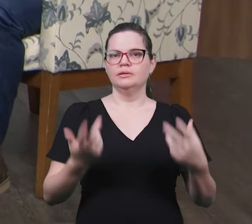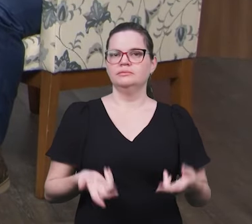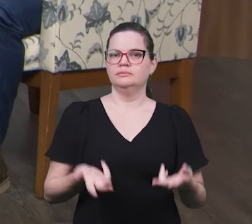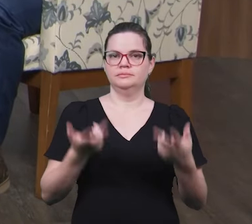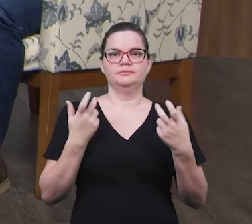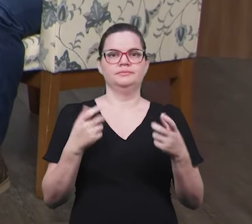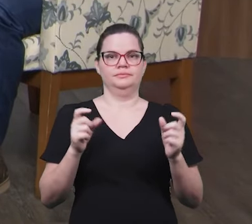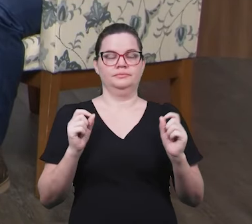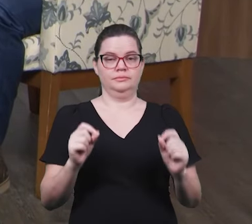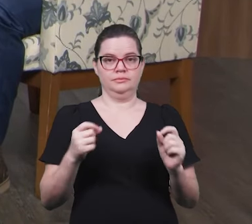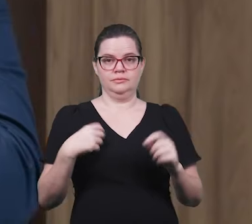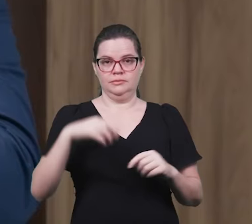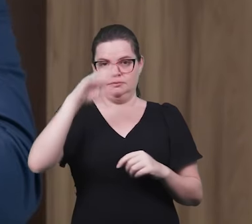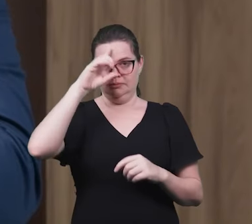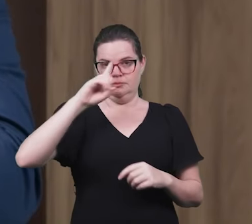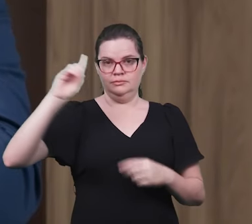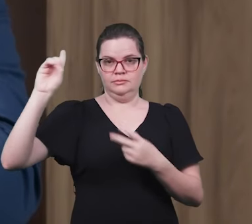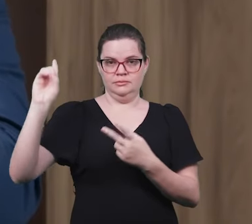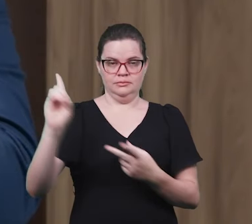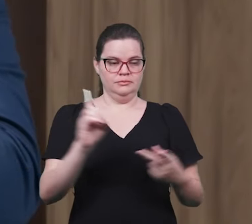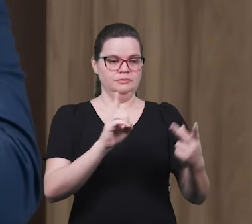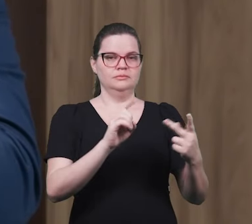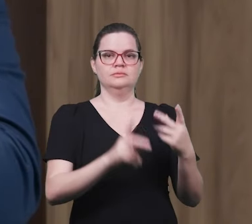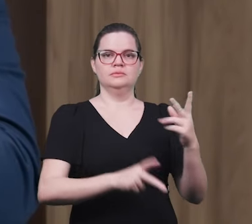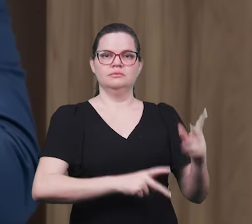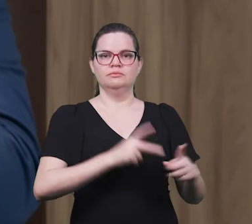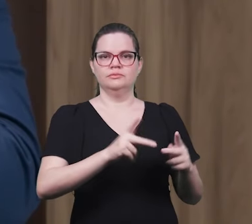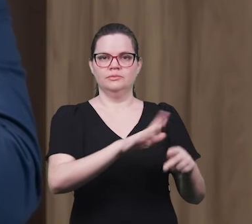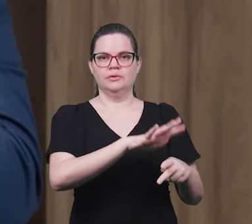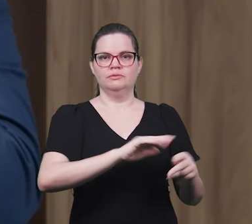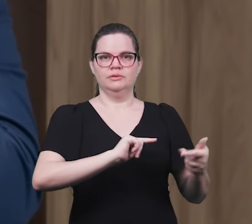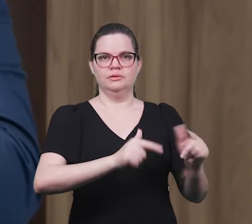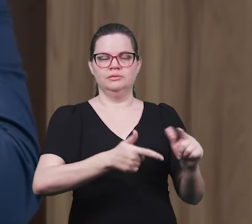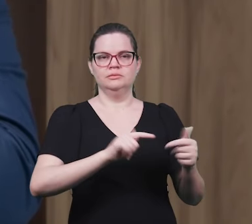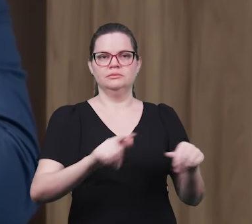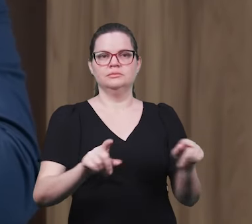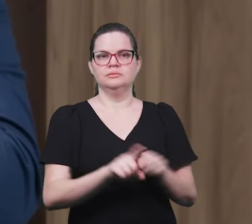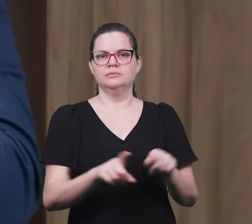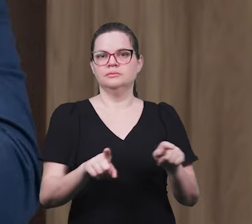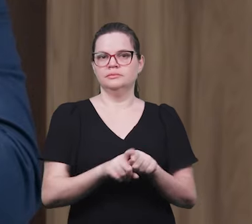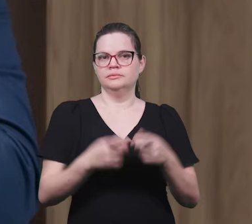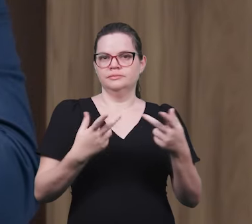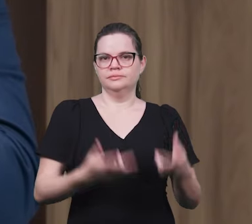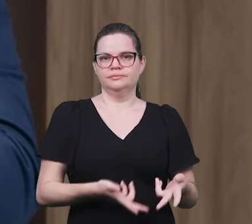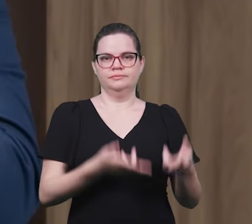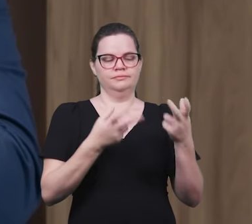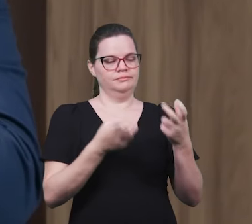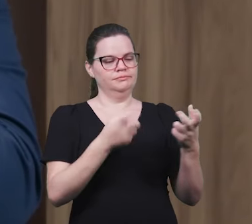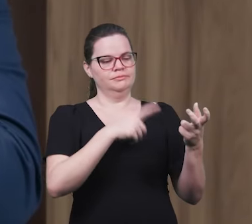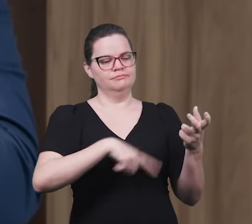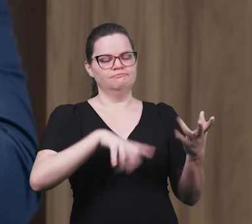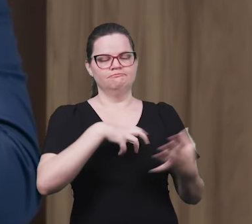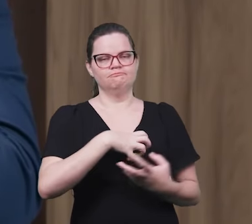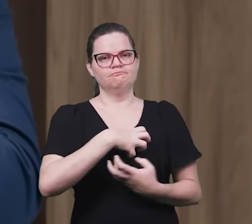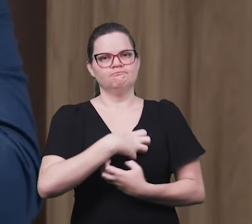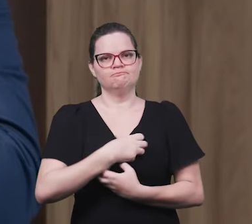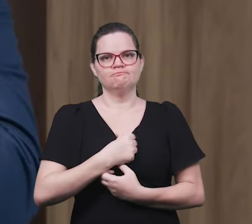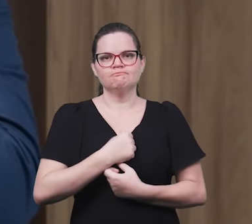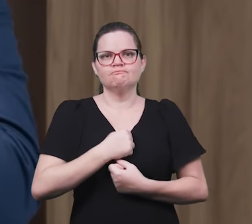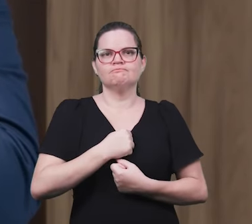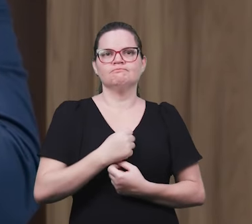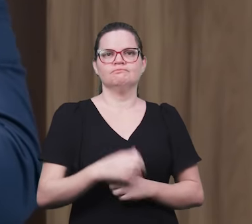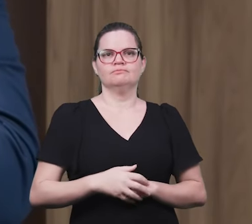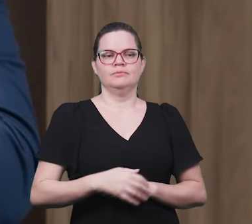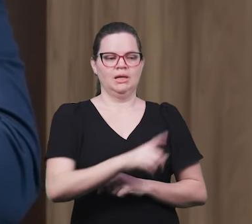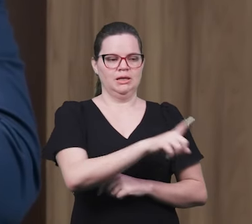Senhor visitava os filhos de Israel e que via a sua aflição e